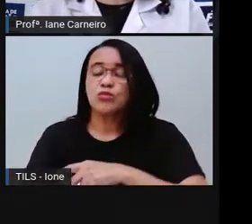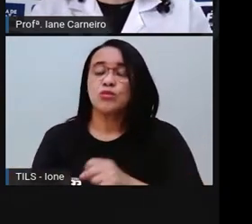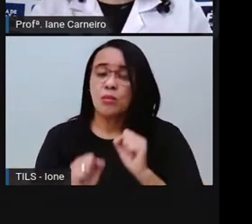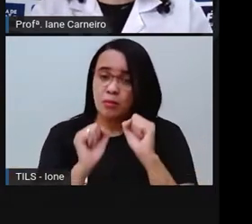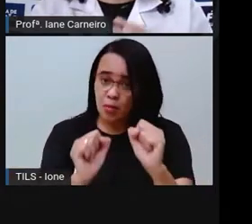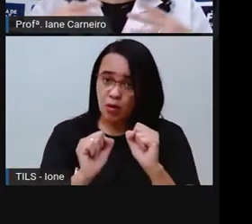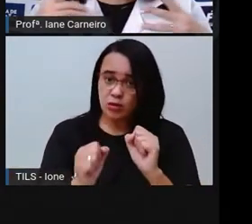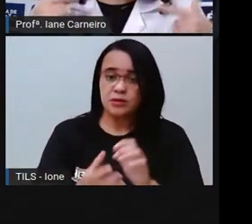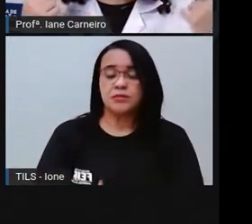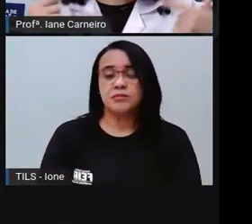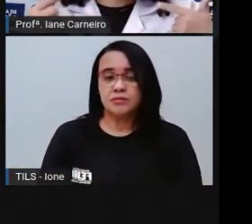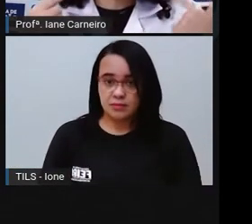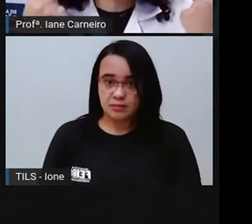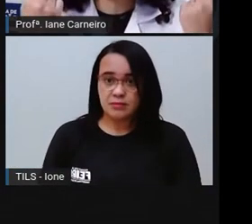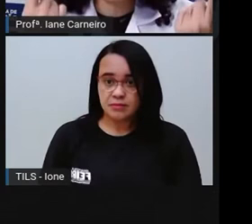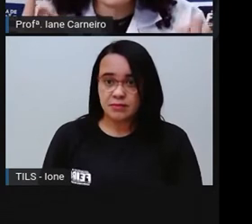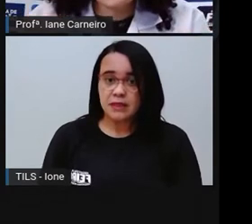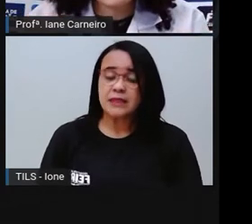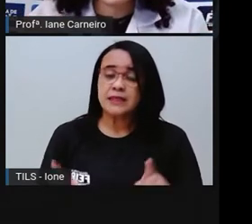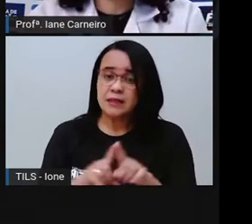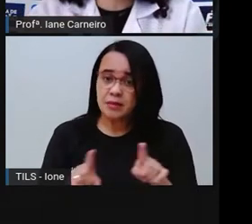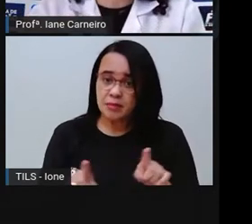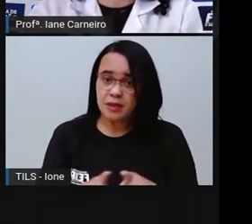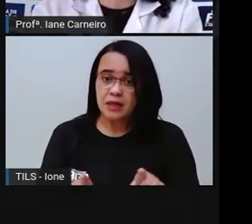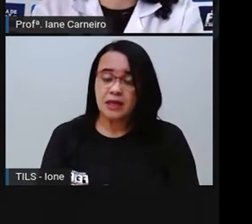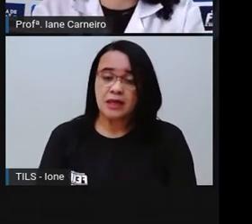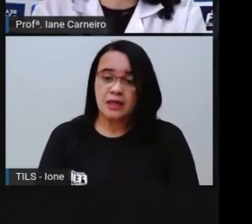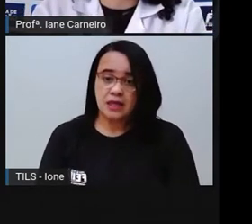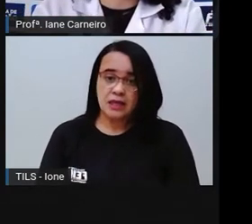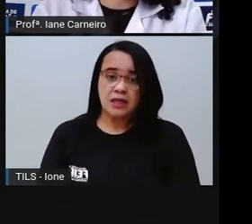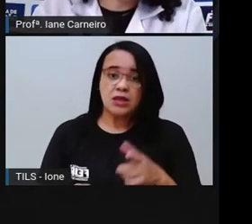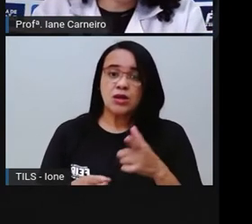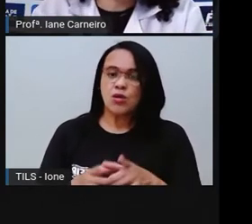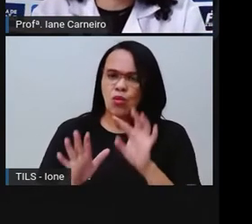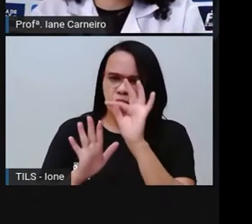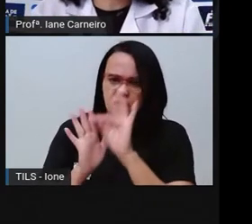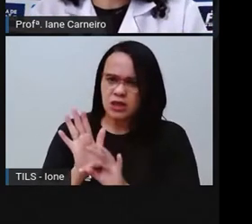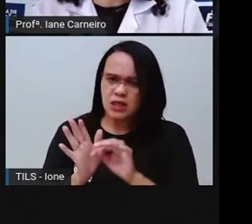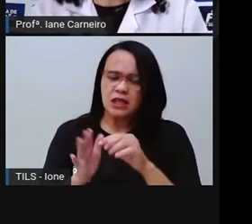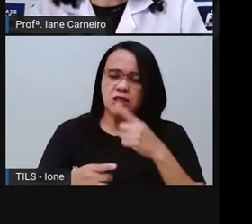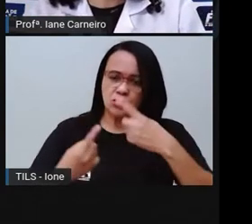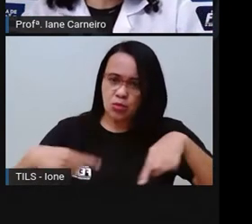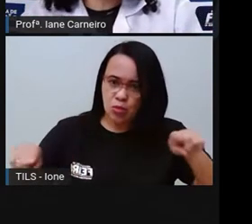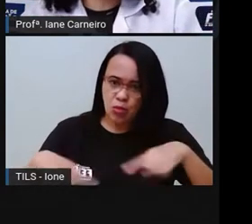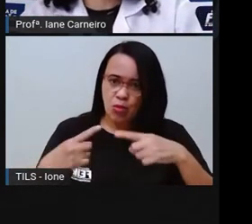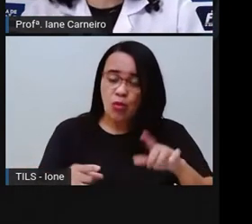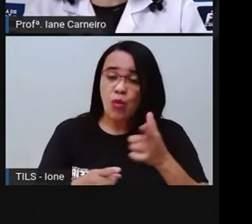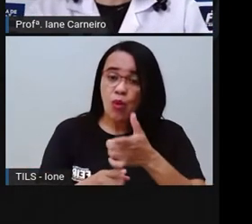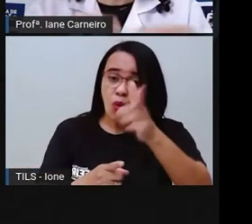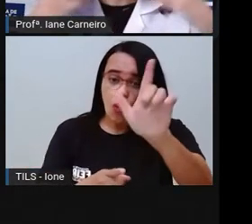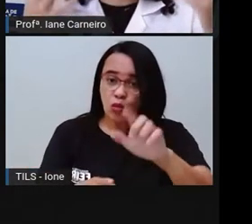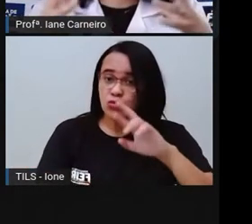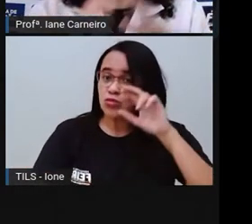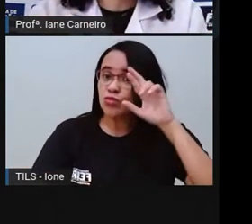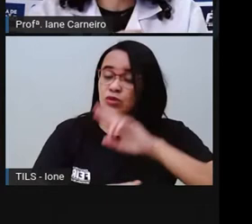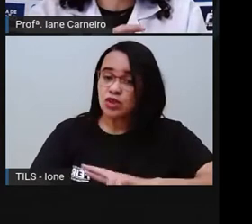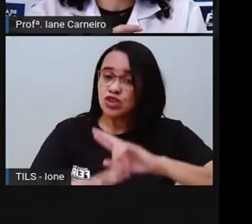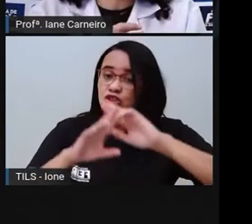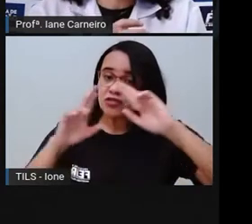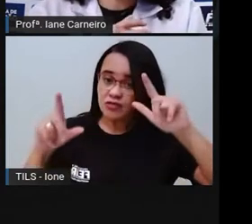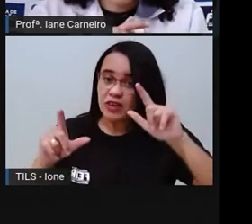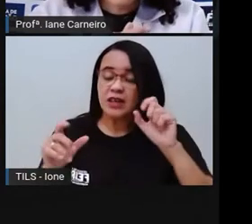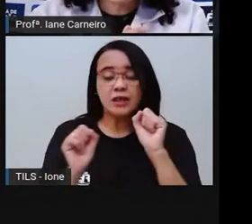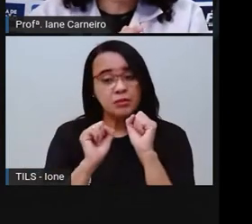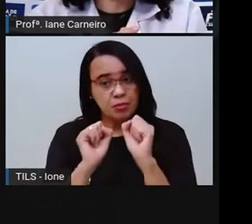Oi e aí a Patrocinar outra versão né da da dessa parlenda para vocês verem como